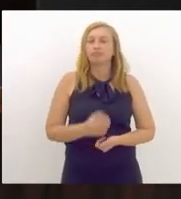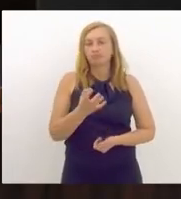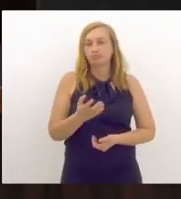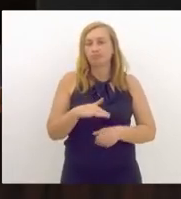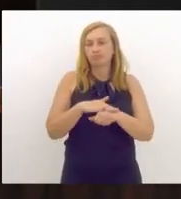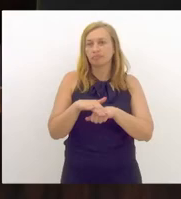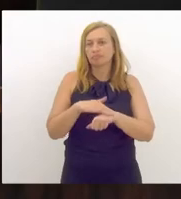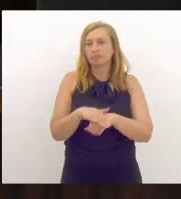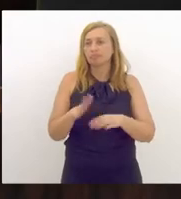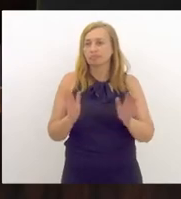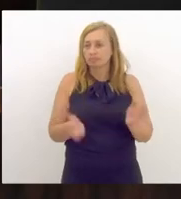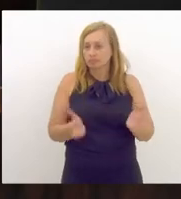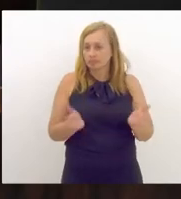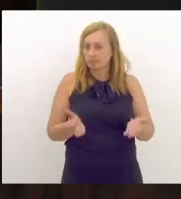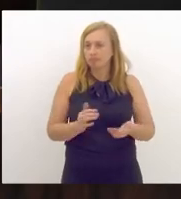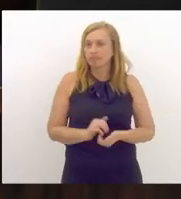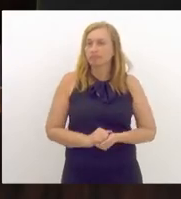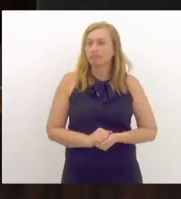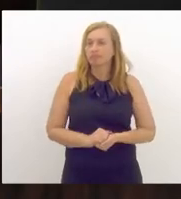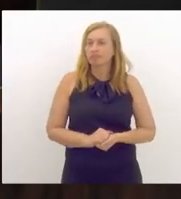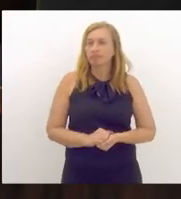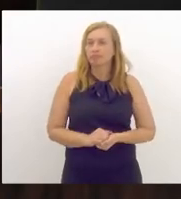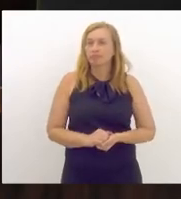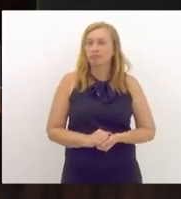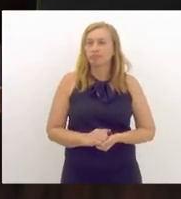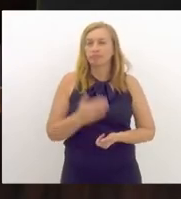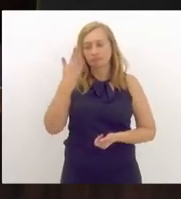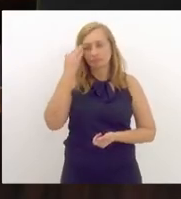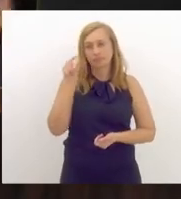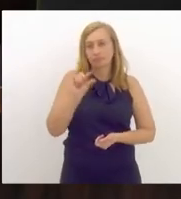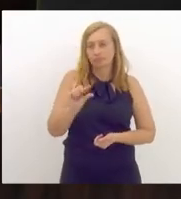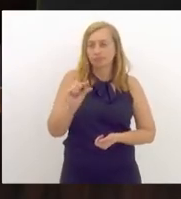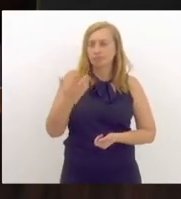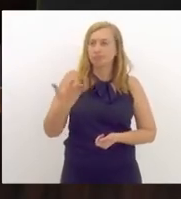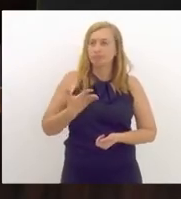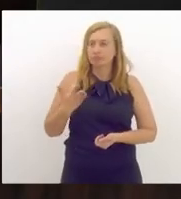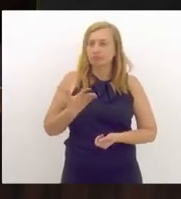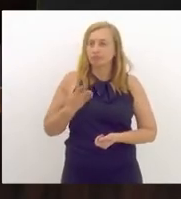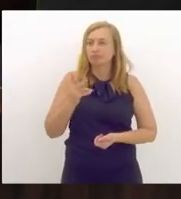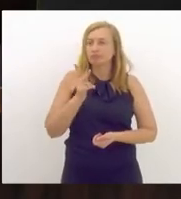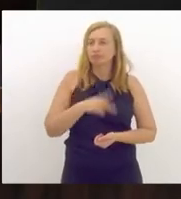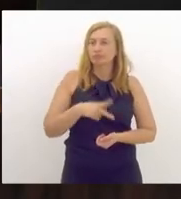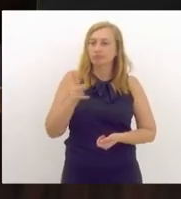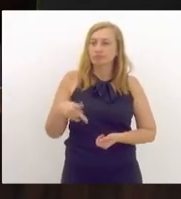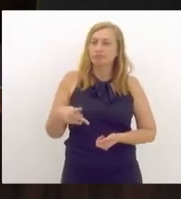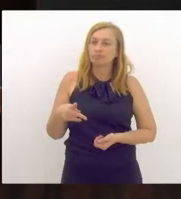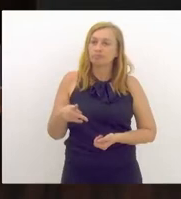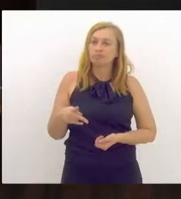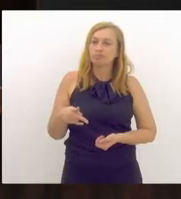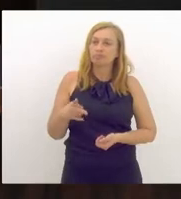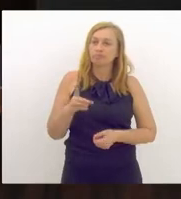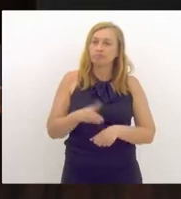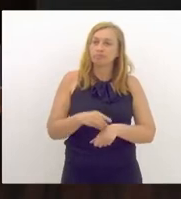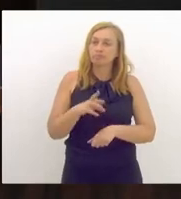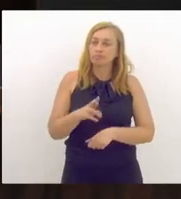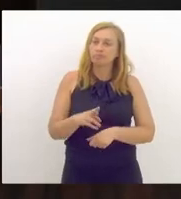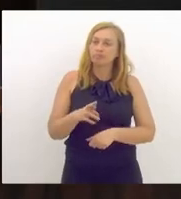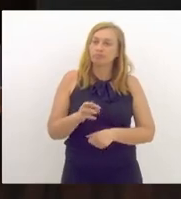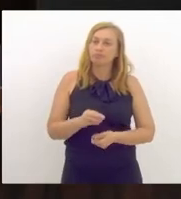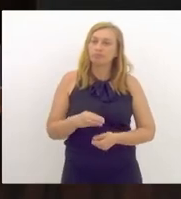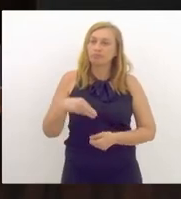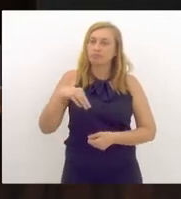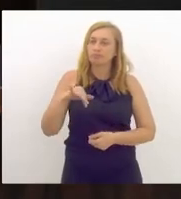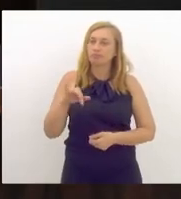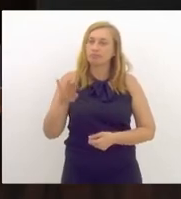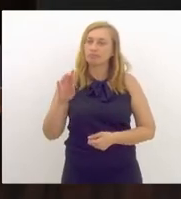conversar agora e ouvir um pouquinho nosso companheiro Professor Doutor nosso